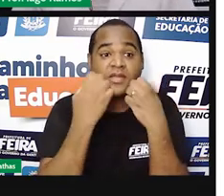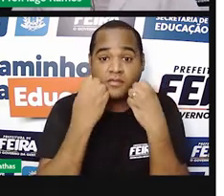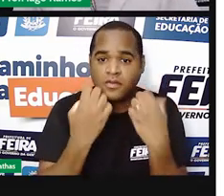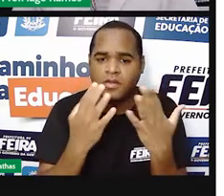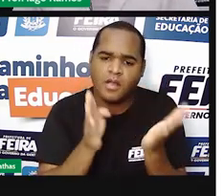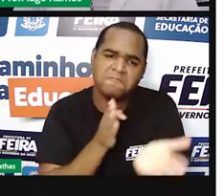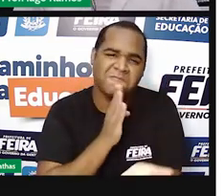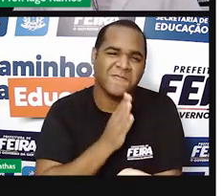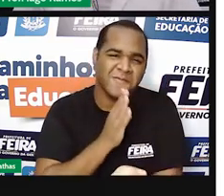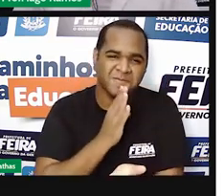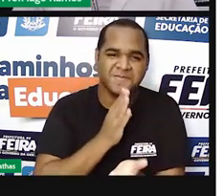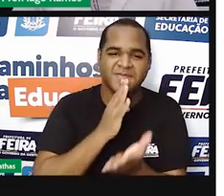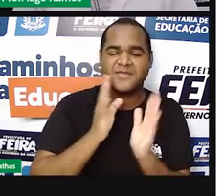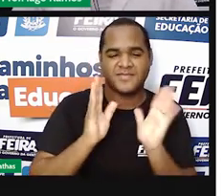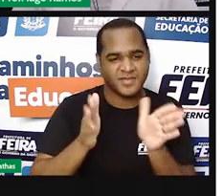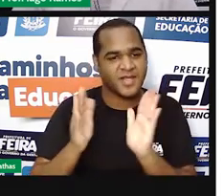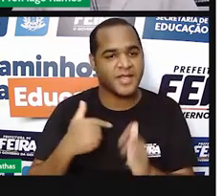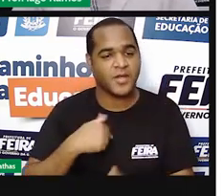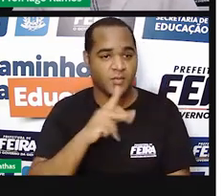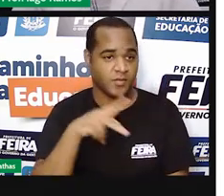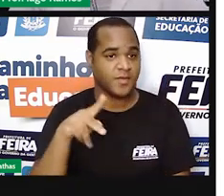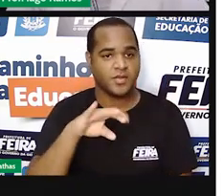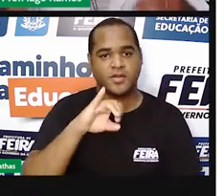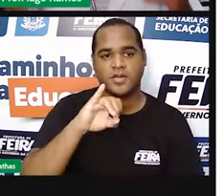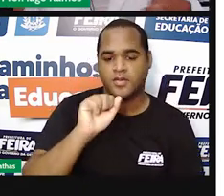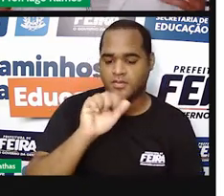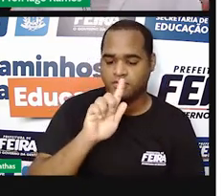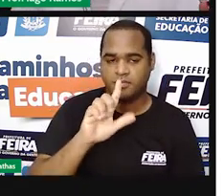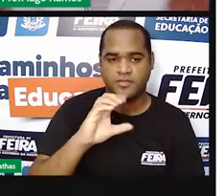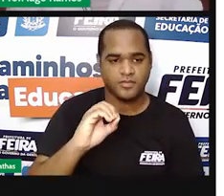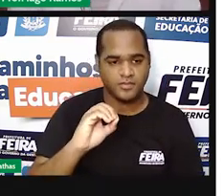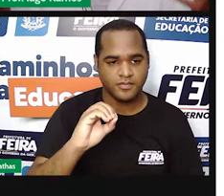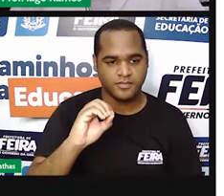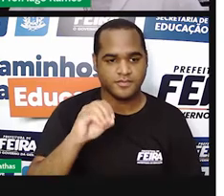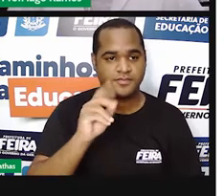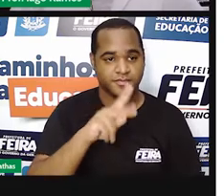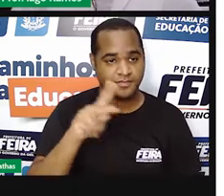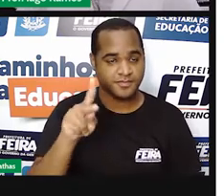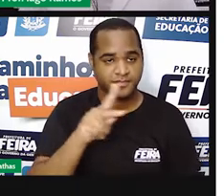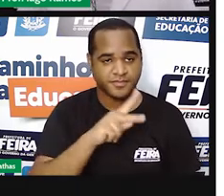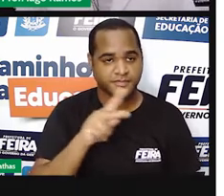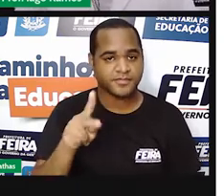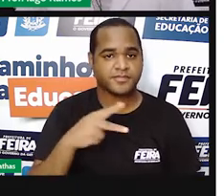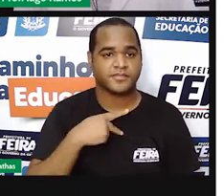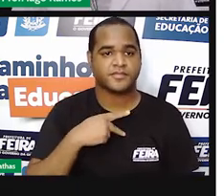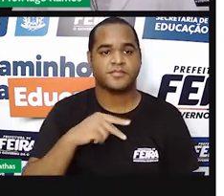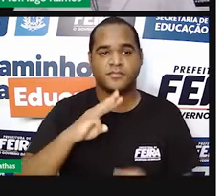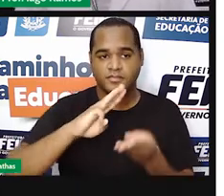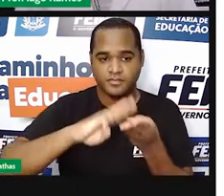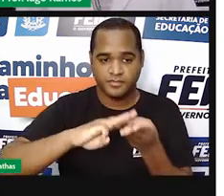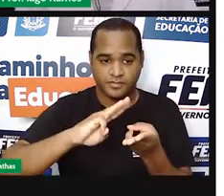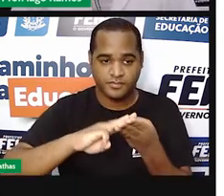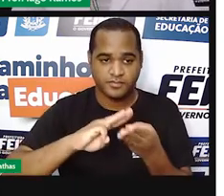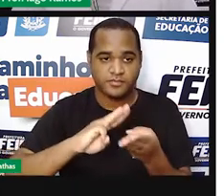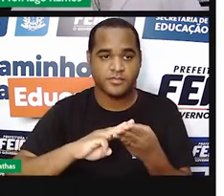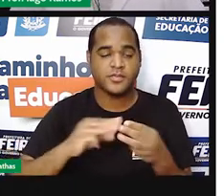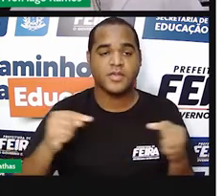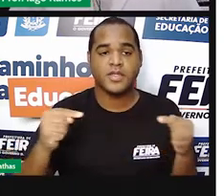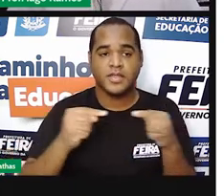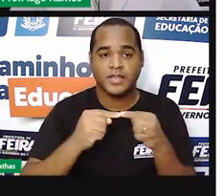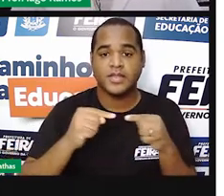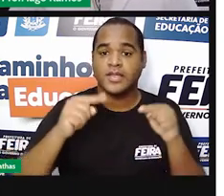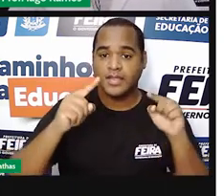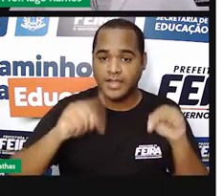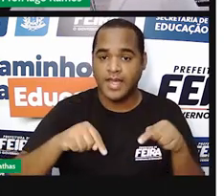já me conhece é claro sou o professor Iago Ramos professor de matemática veio da Escola